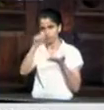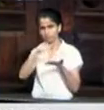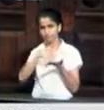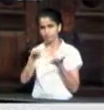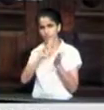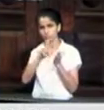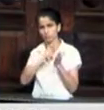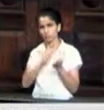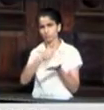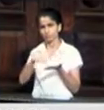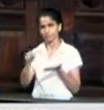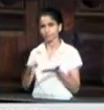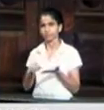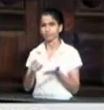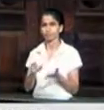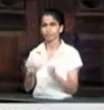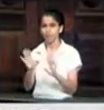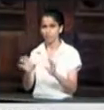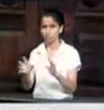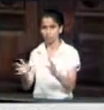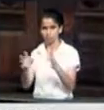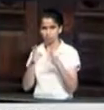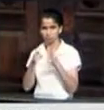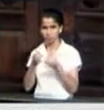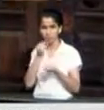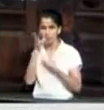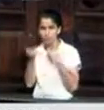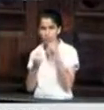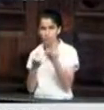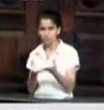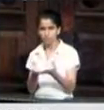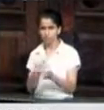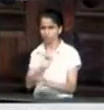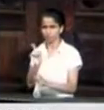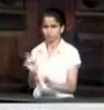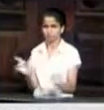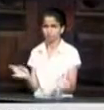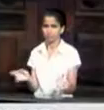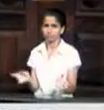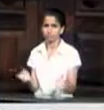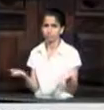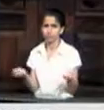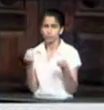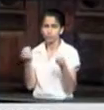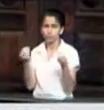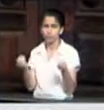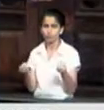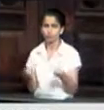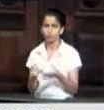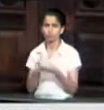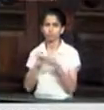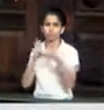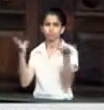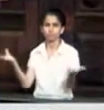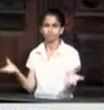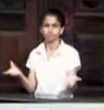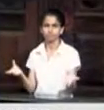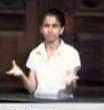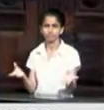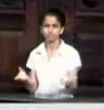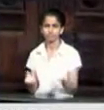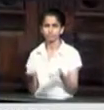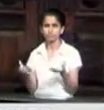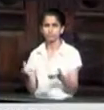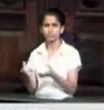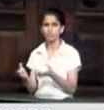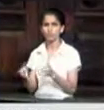ouvidos? Não. E que democracia é essa? Me pergunto, que democracia é essa